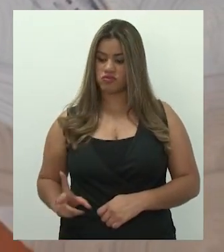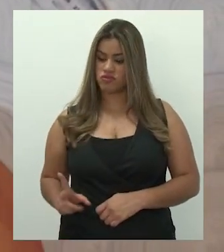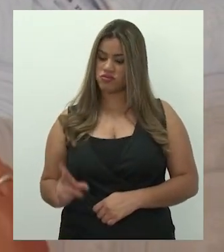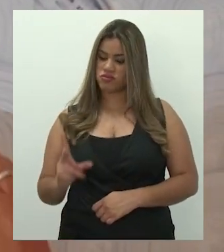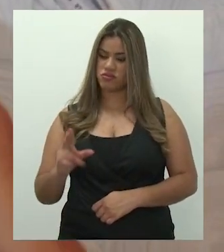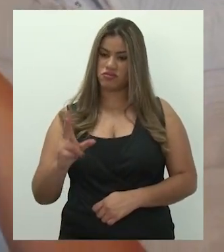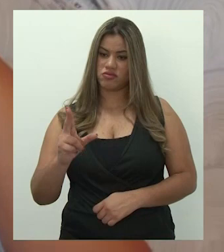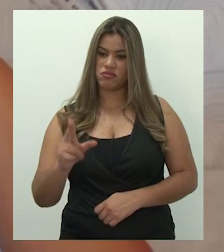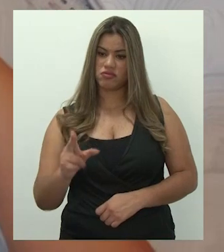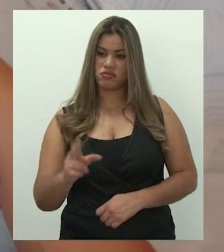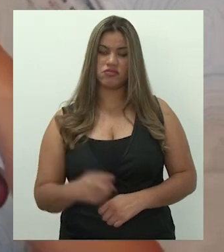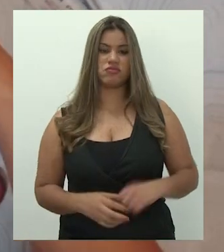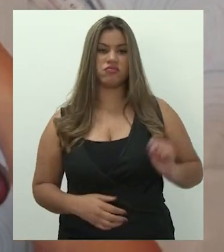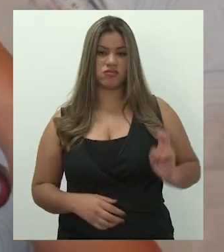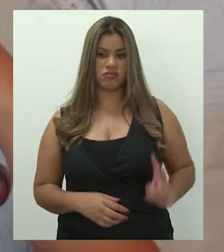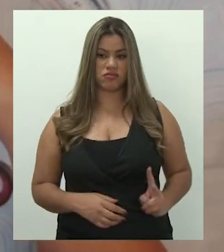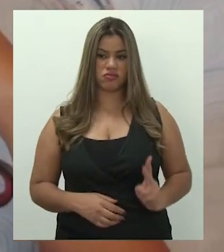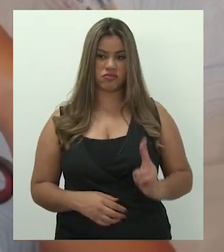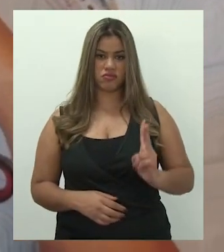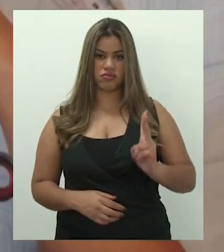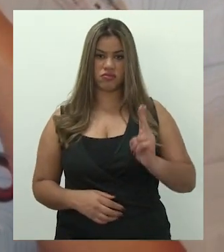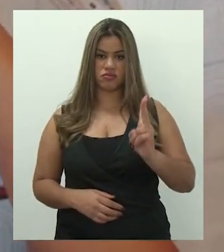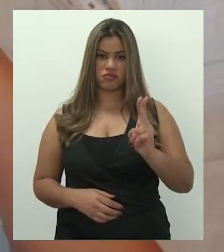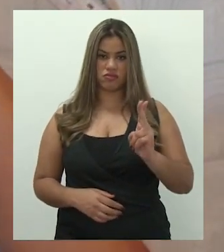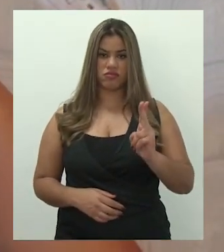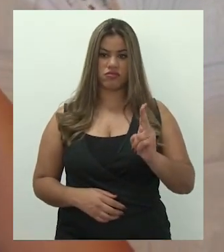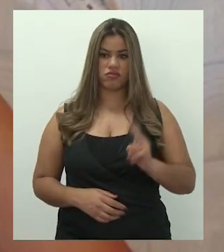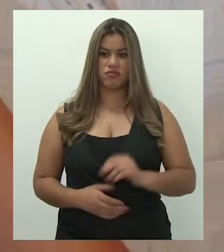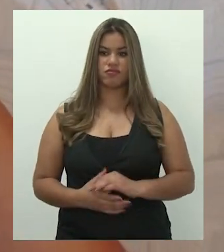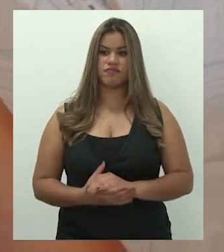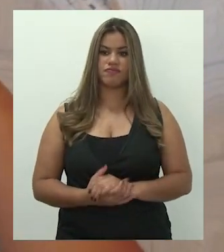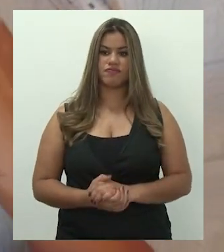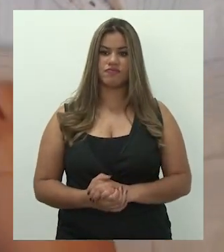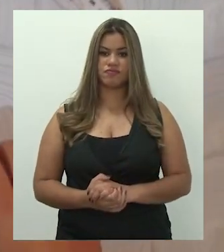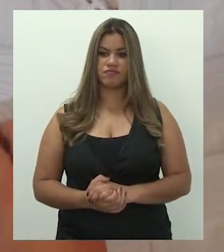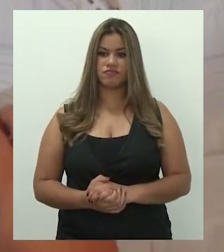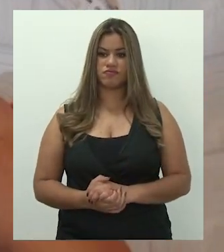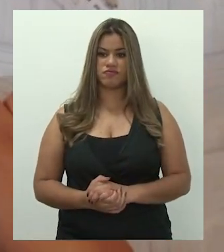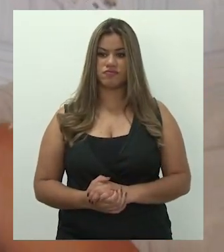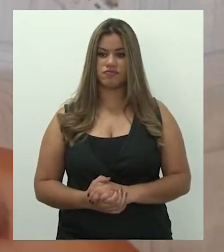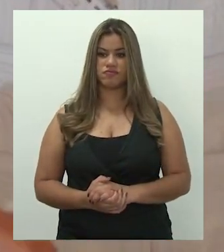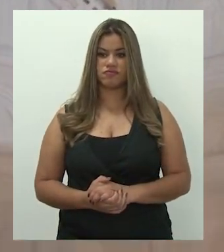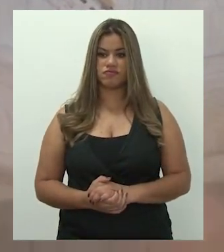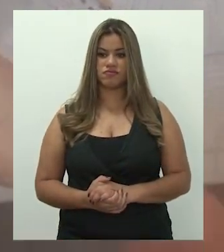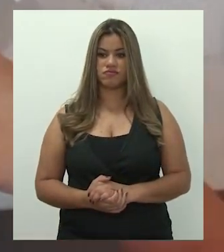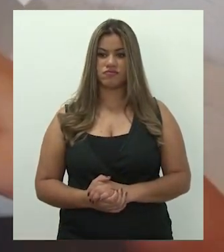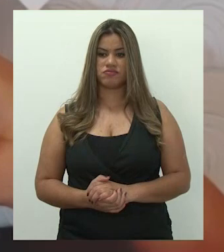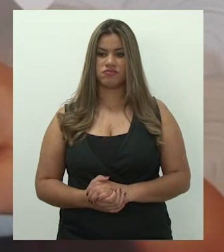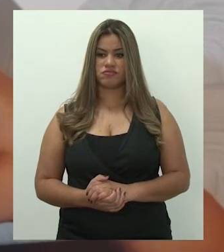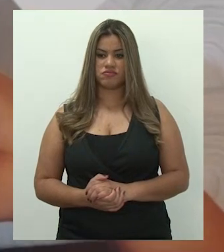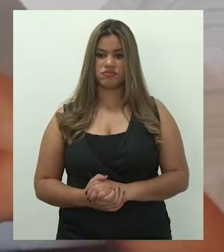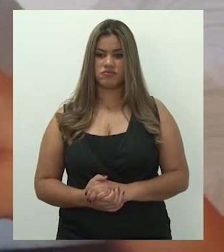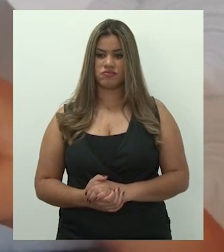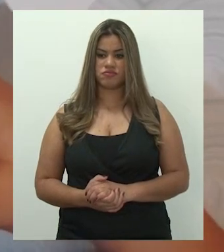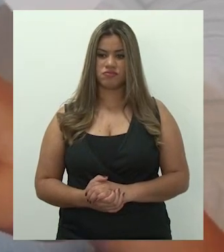Vai recortar novamente nas linhas de comprimento, sempre olhando se a dobra está para